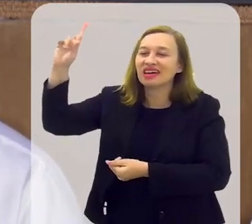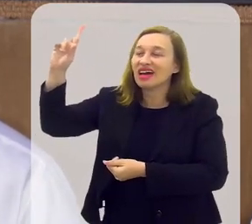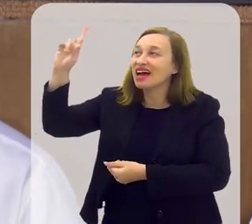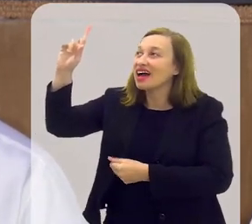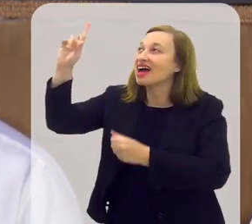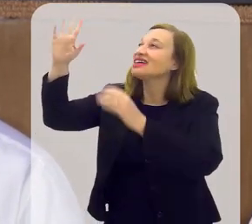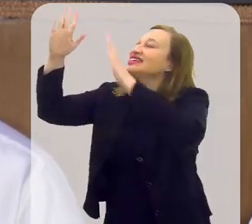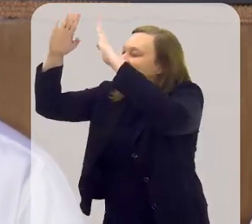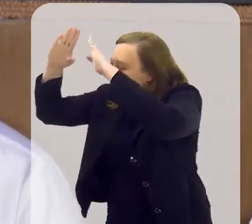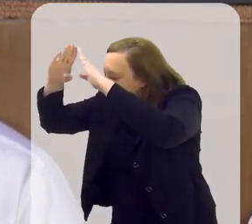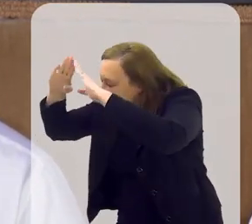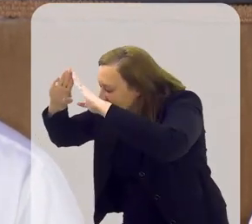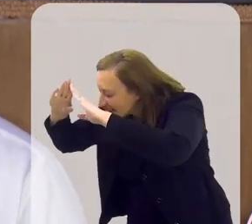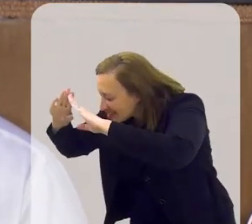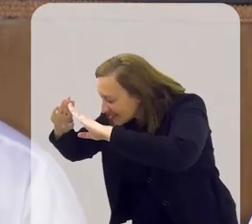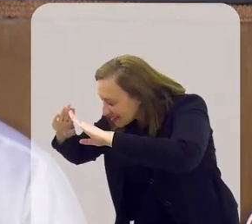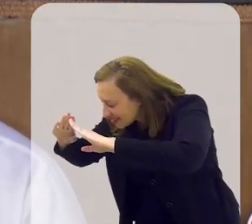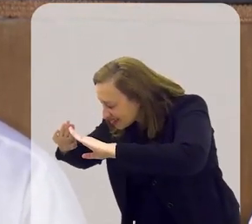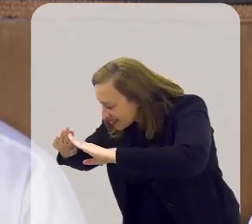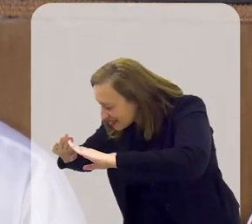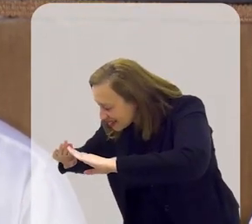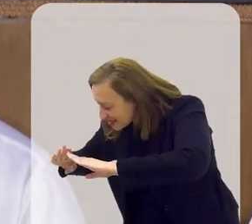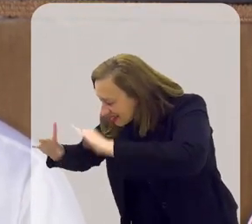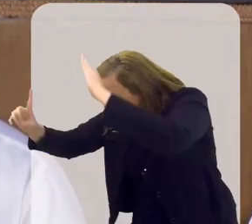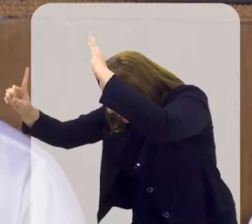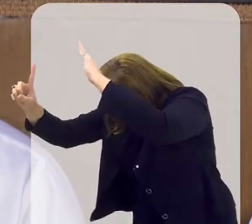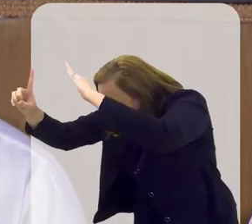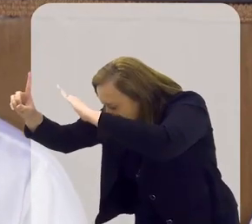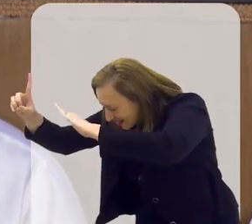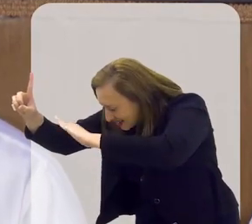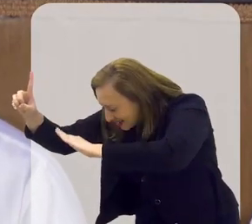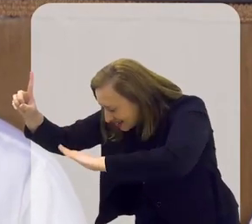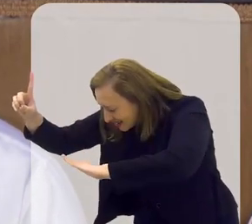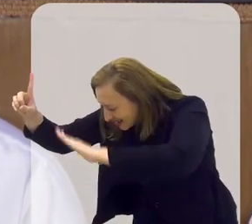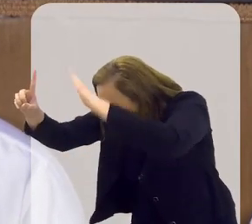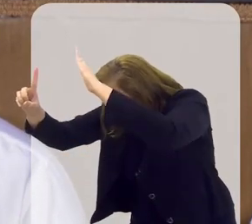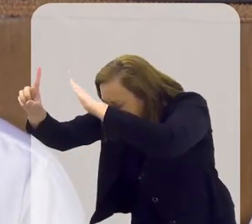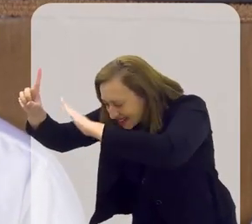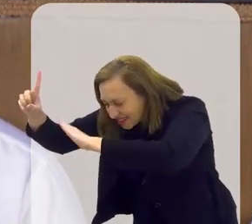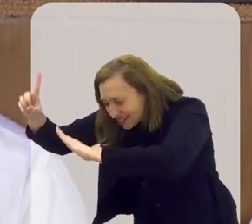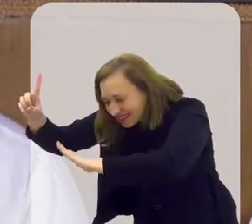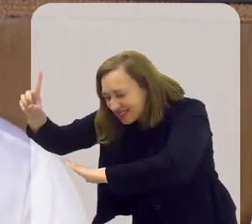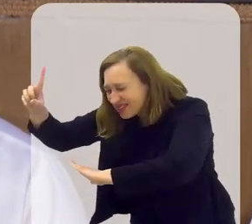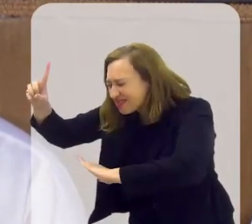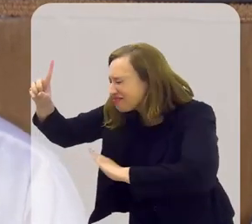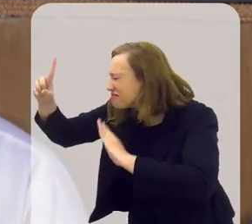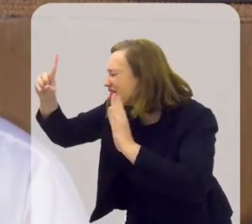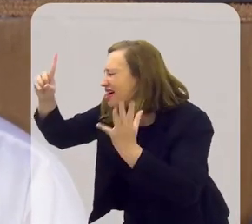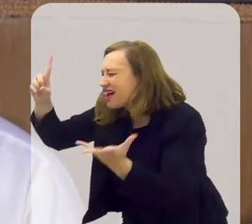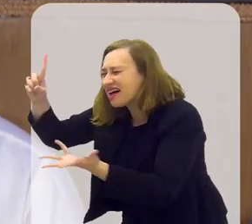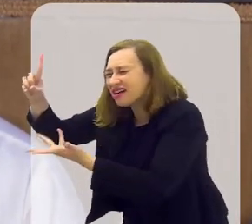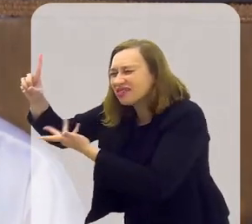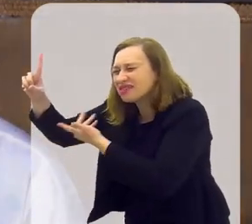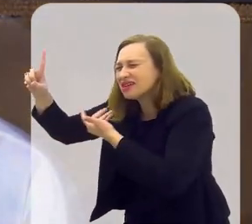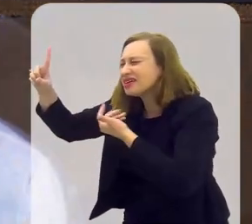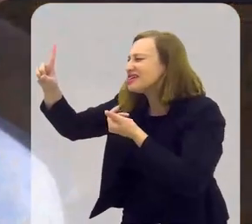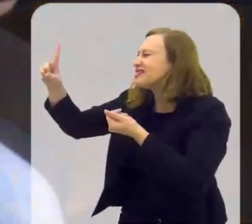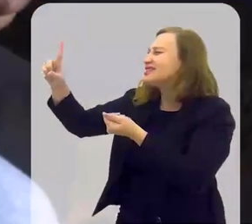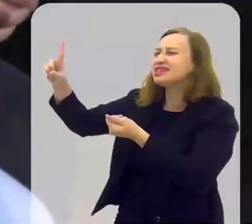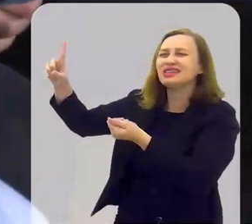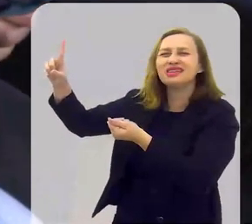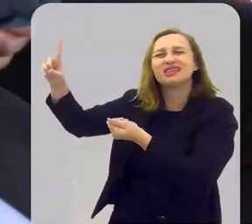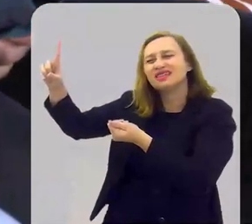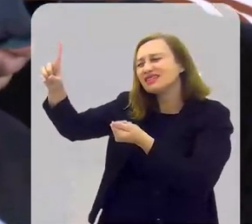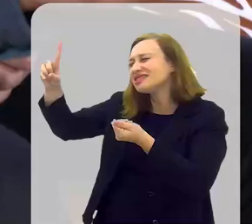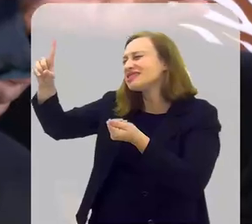adorar a tua mesa prostrado aos